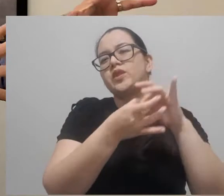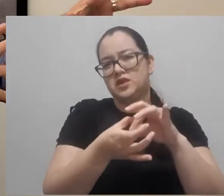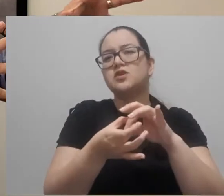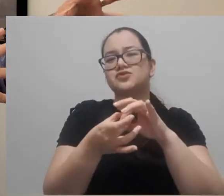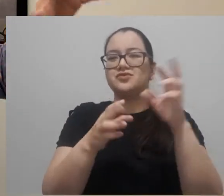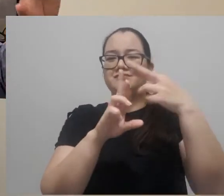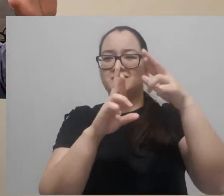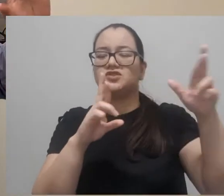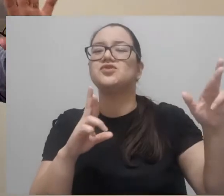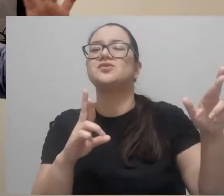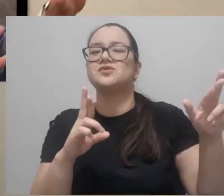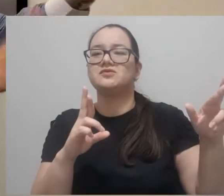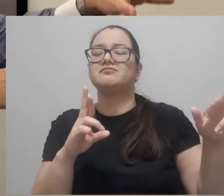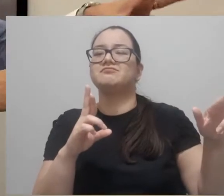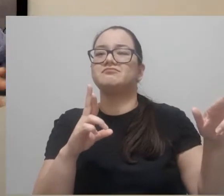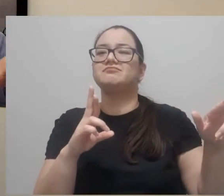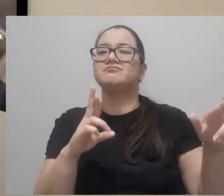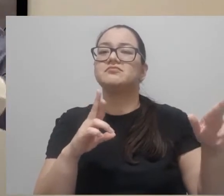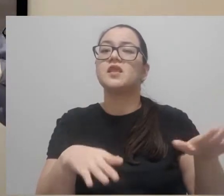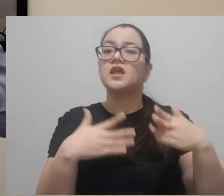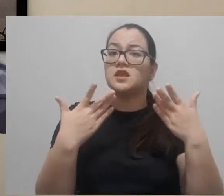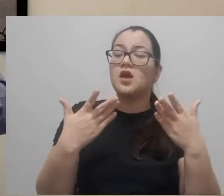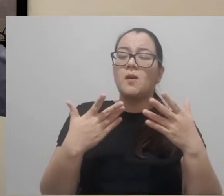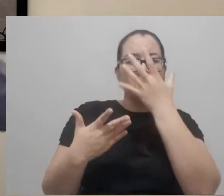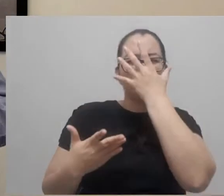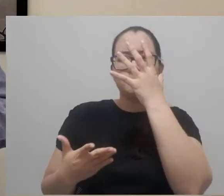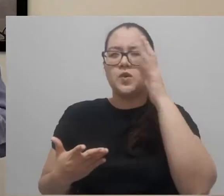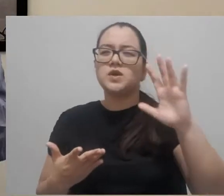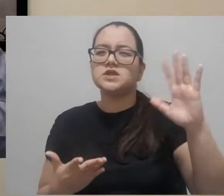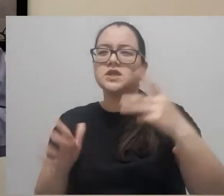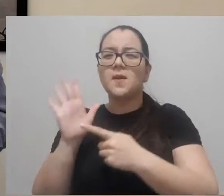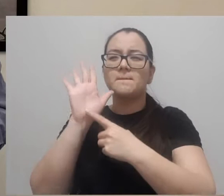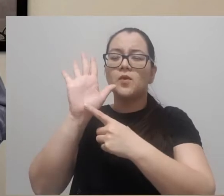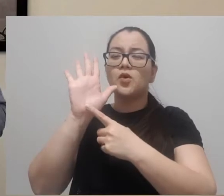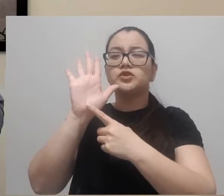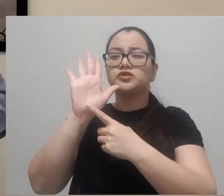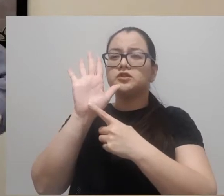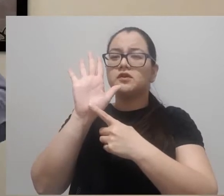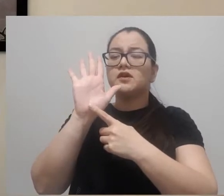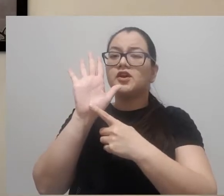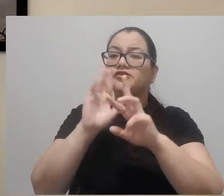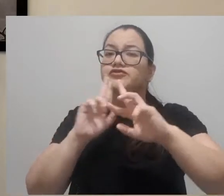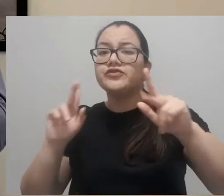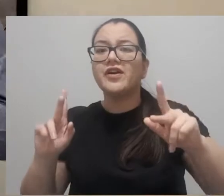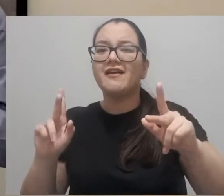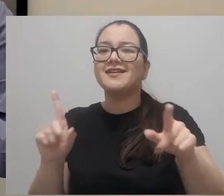aparência, né, livrando-se da hipocrisia, quanto na questão dos bens. E aqui ele